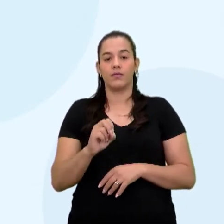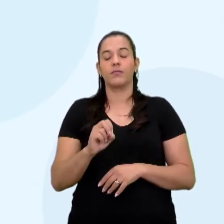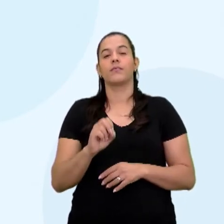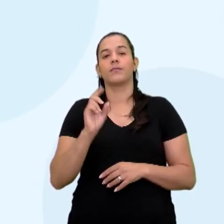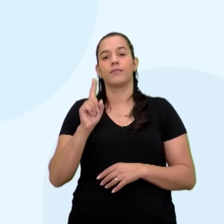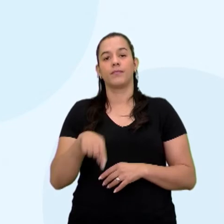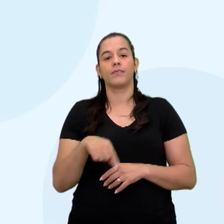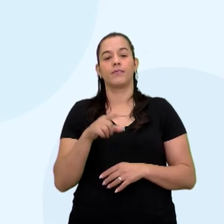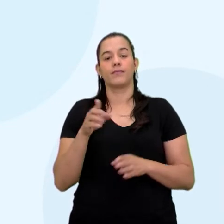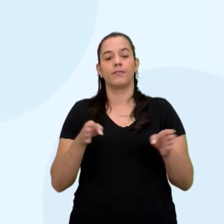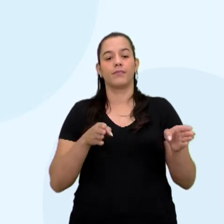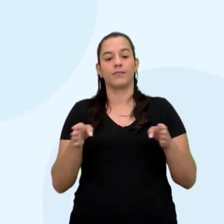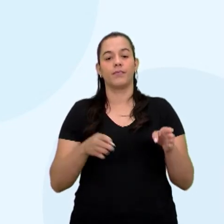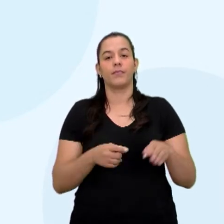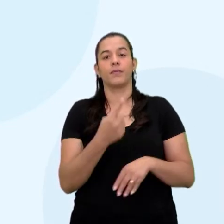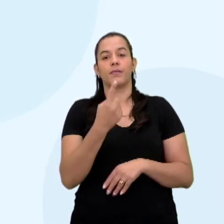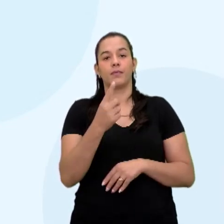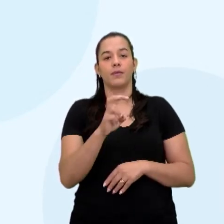equivalem nesse período a